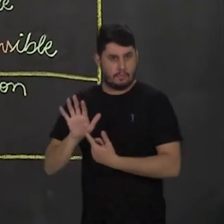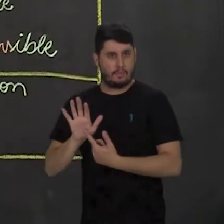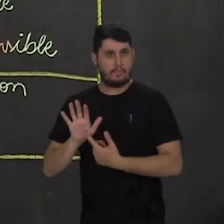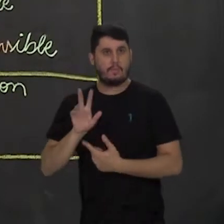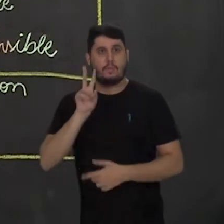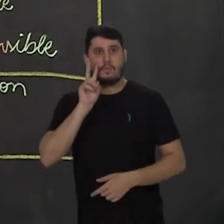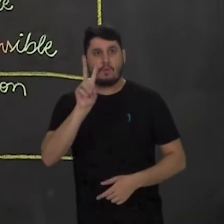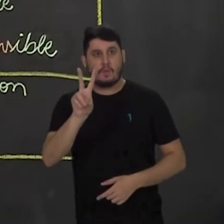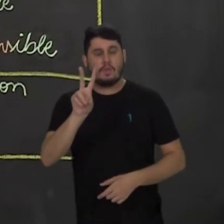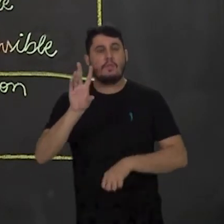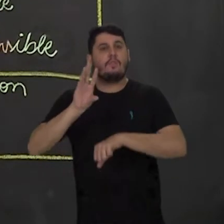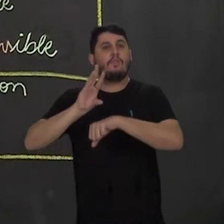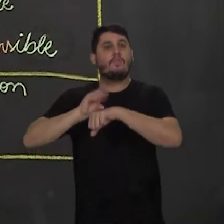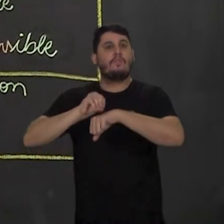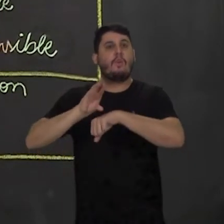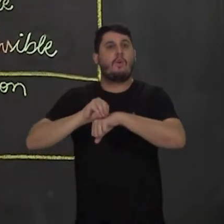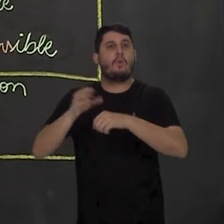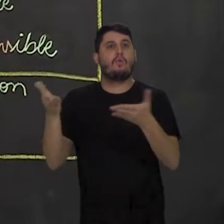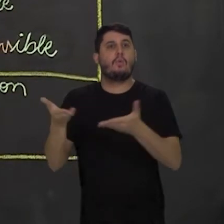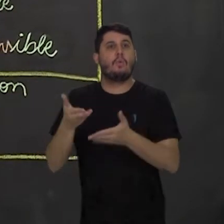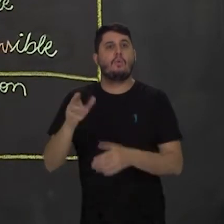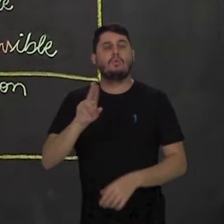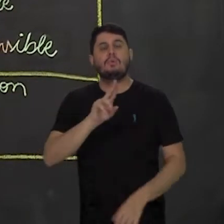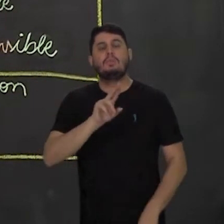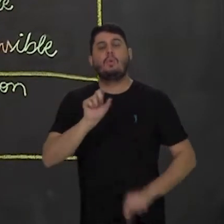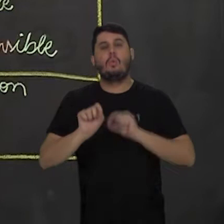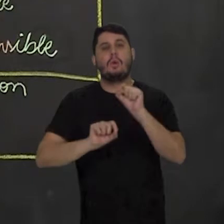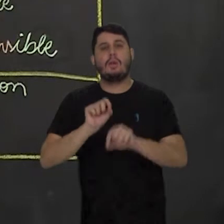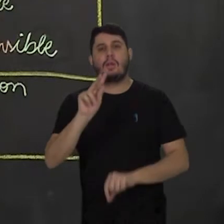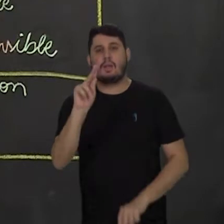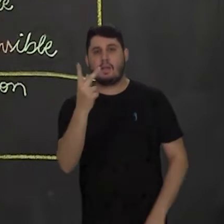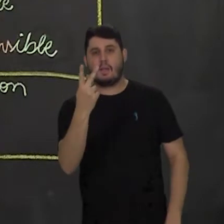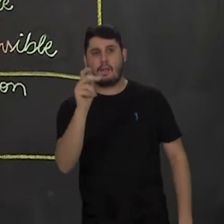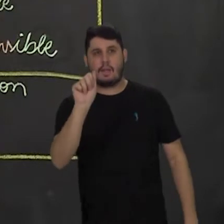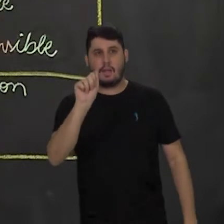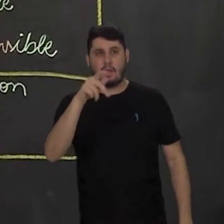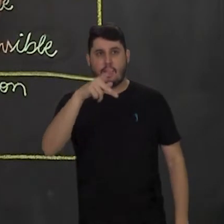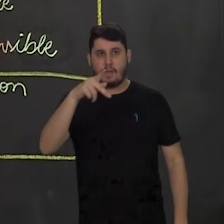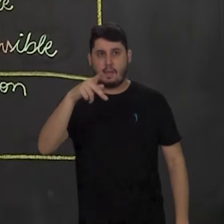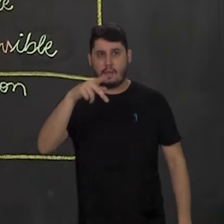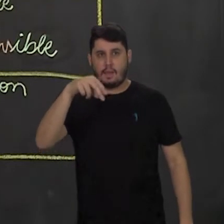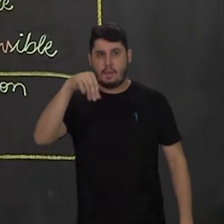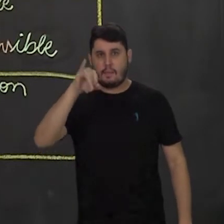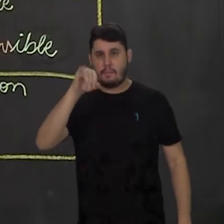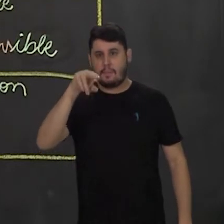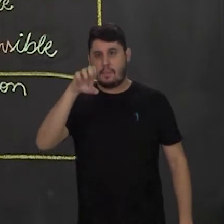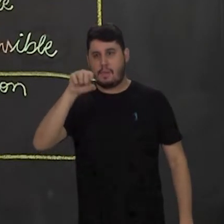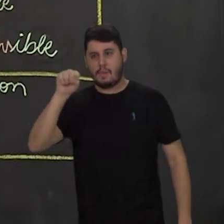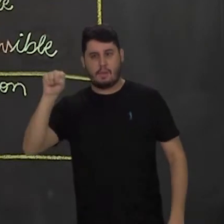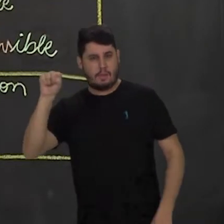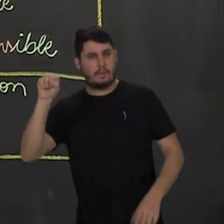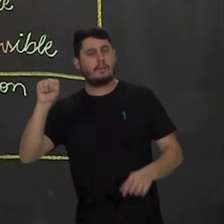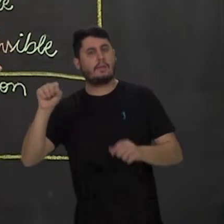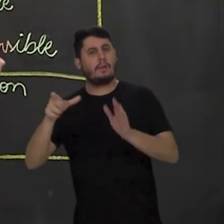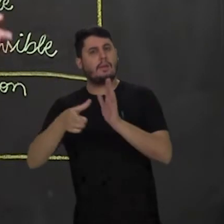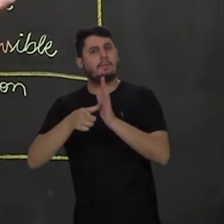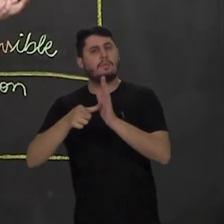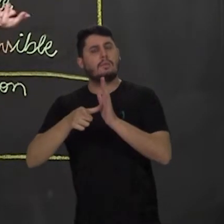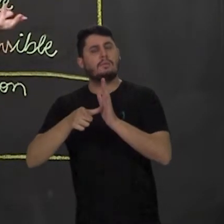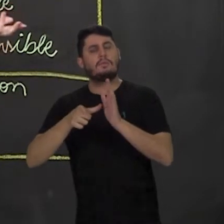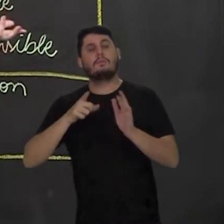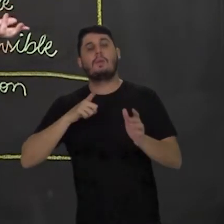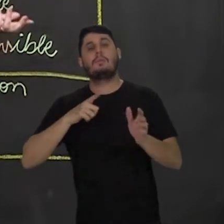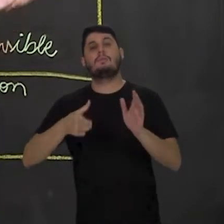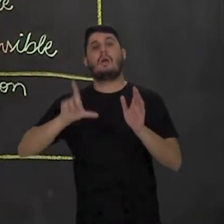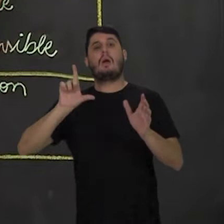nossa gravura de hoje, que é o happiness. O happiness, ele tem origem na palavra happy. Teacher, mas